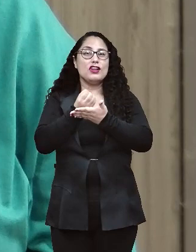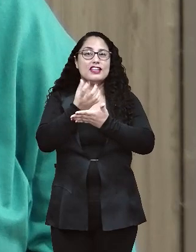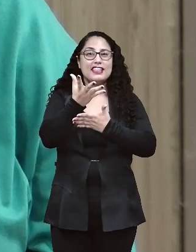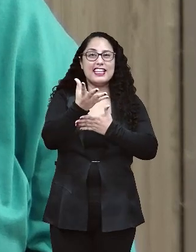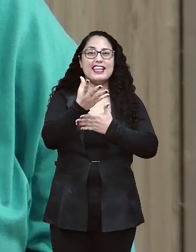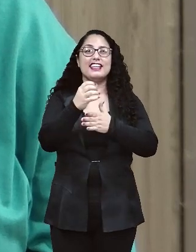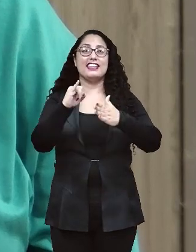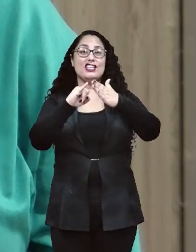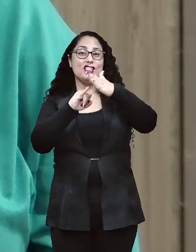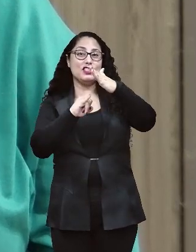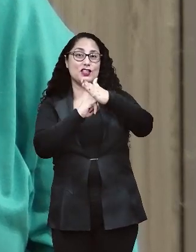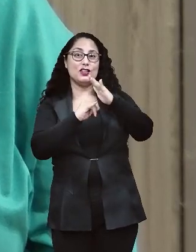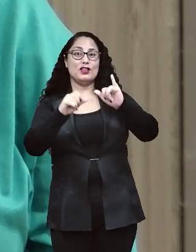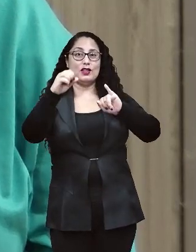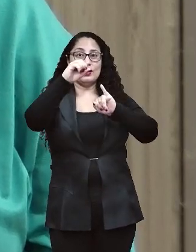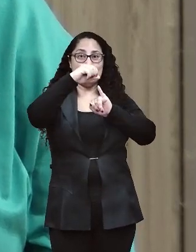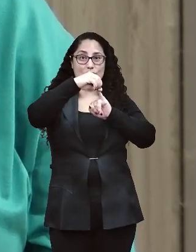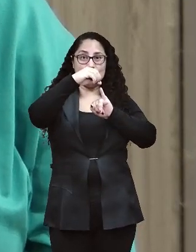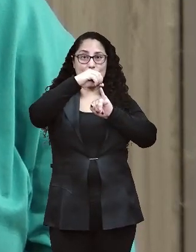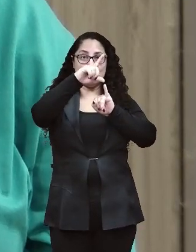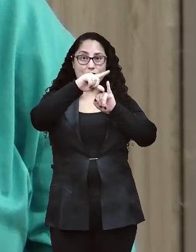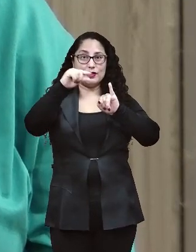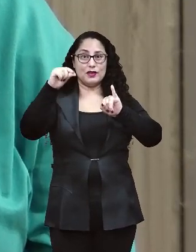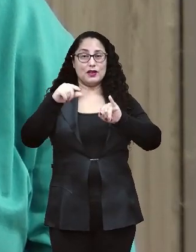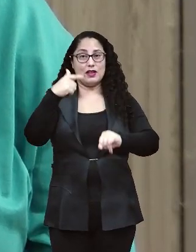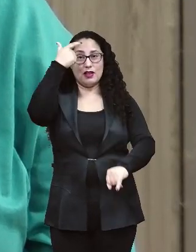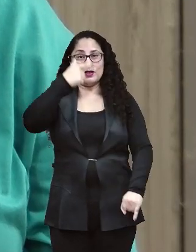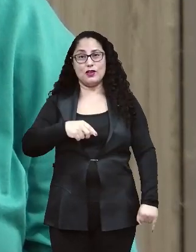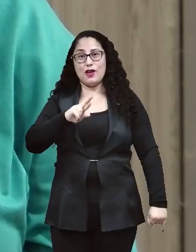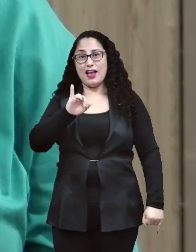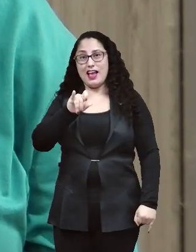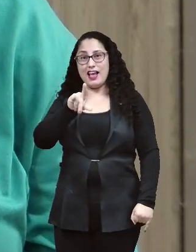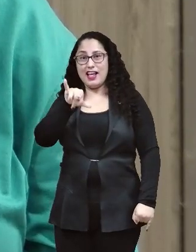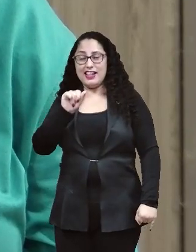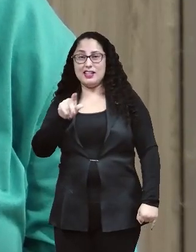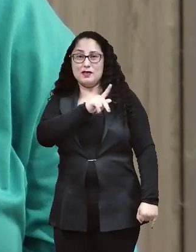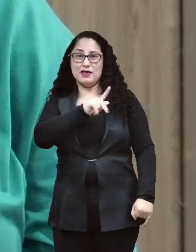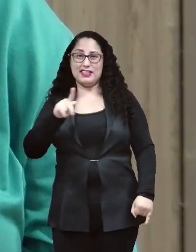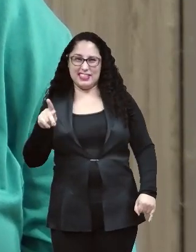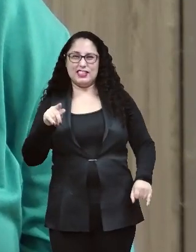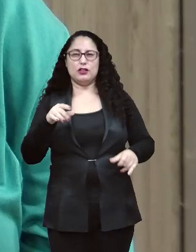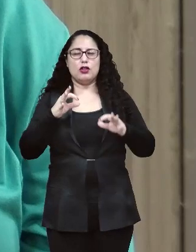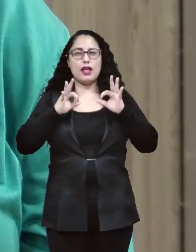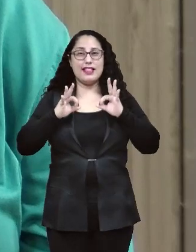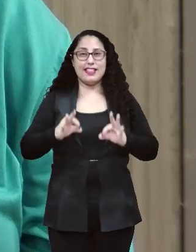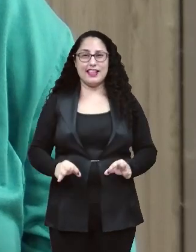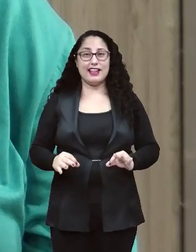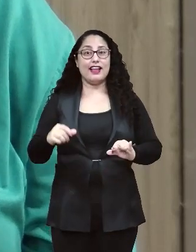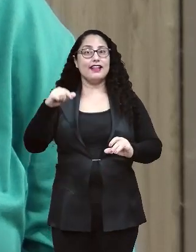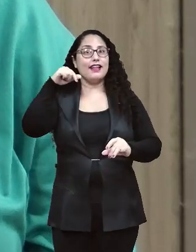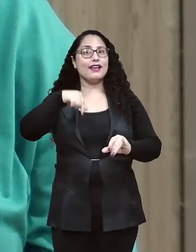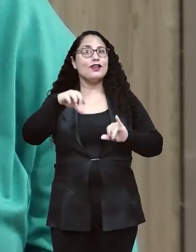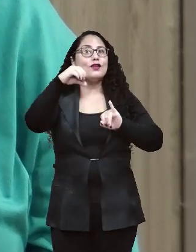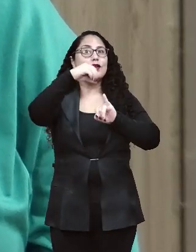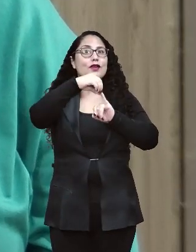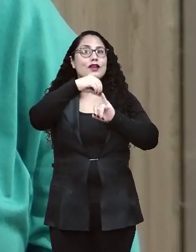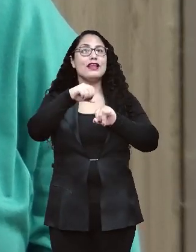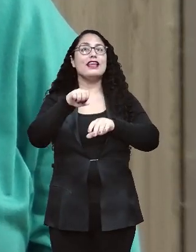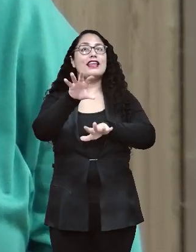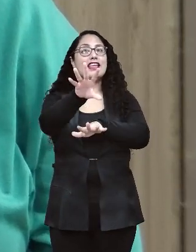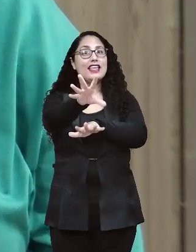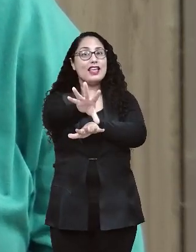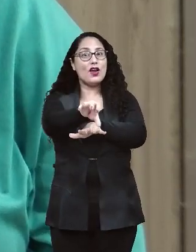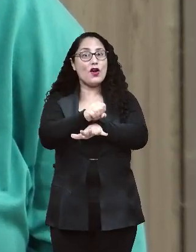Federal de Brasília. Eu sou Raline, sou presidente da Unidade de Gestão da Integridade aqui do IFB e também ouvidora